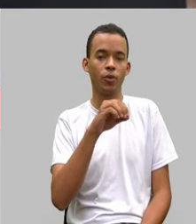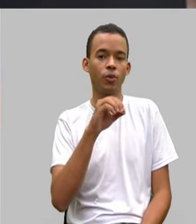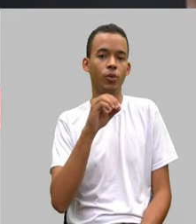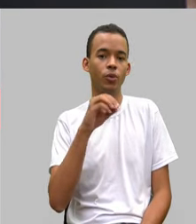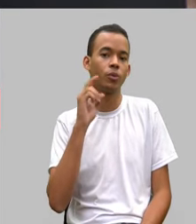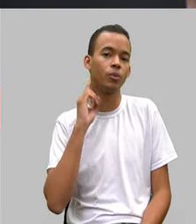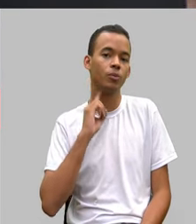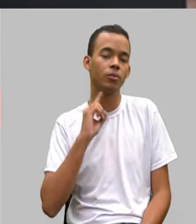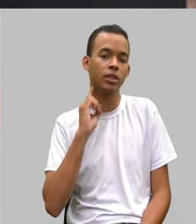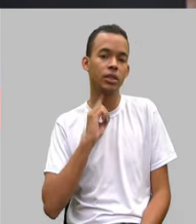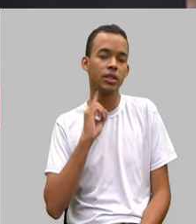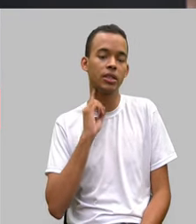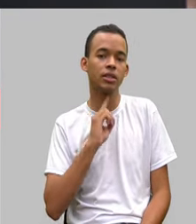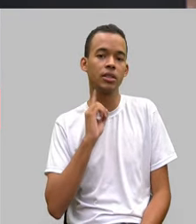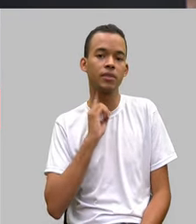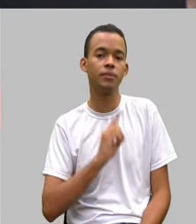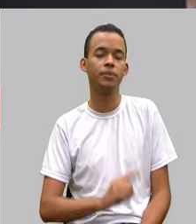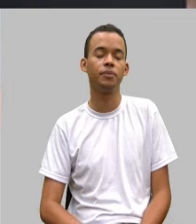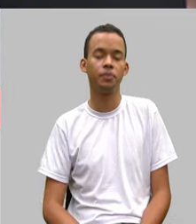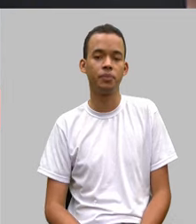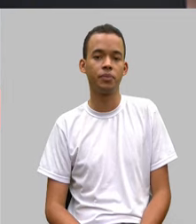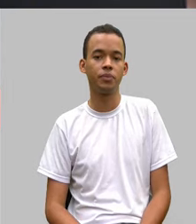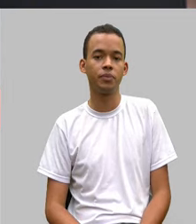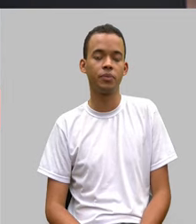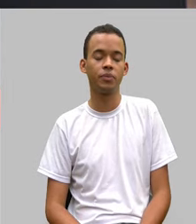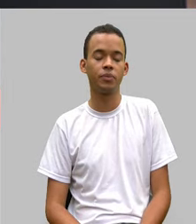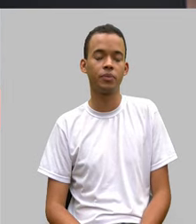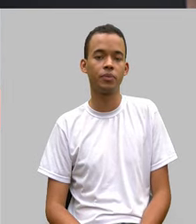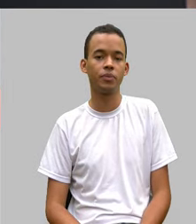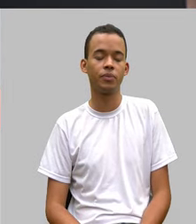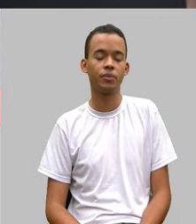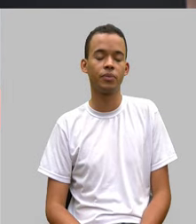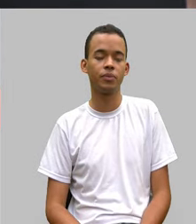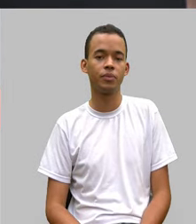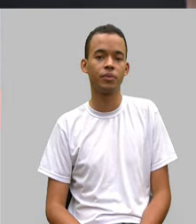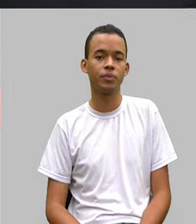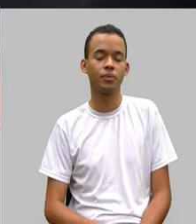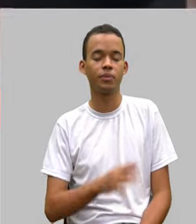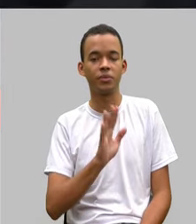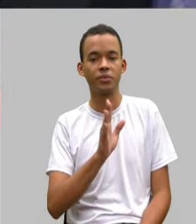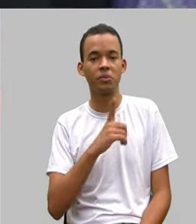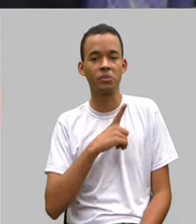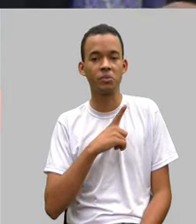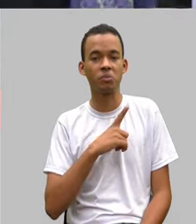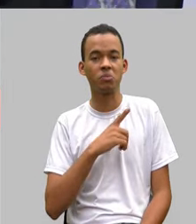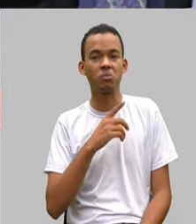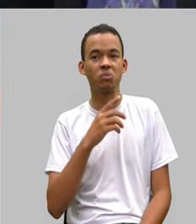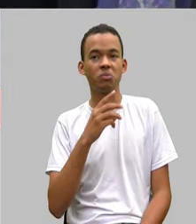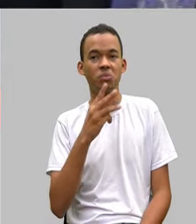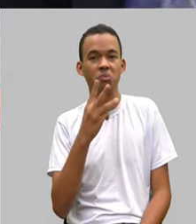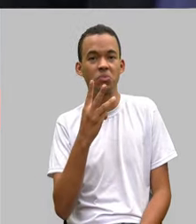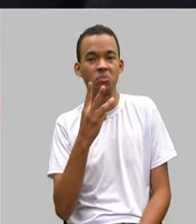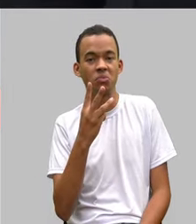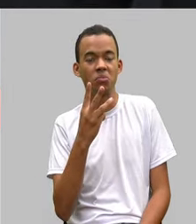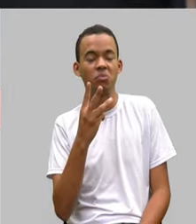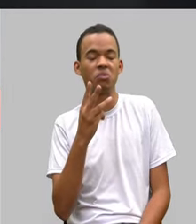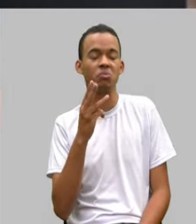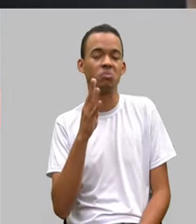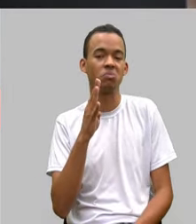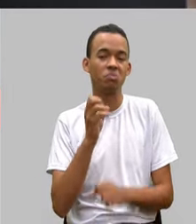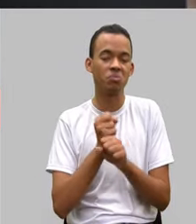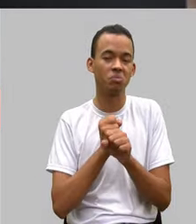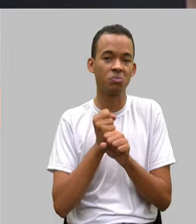e há 3 4 anos eu passei a me dedicar